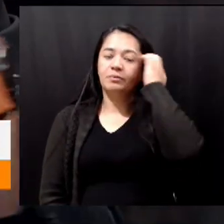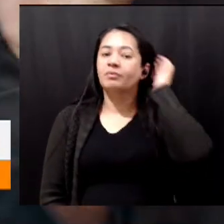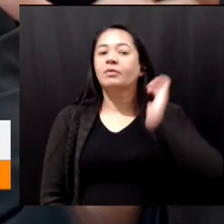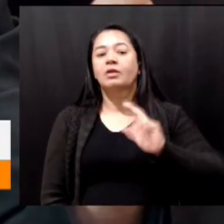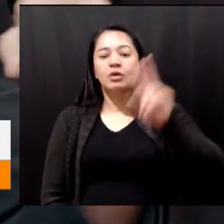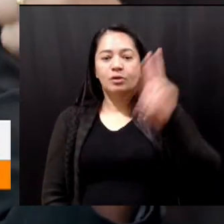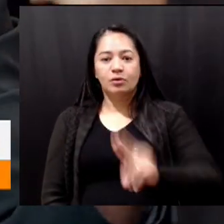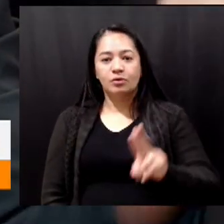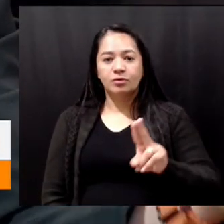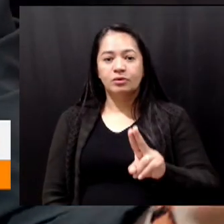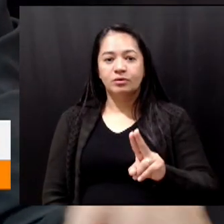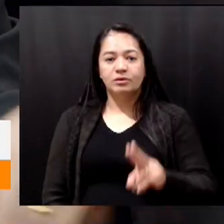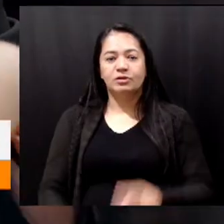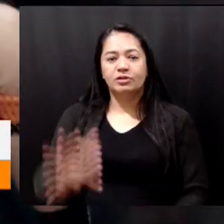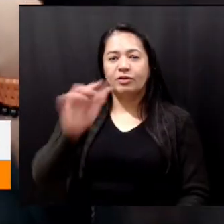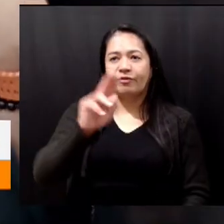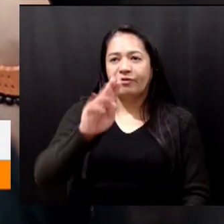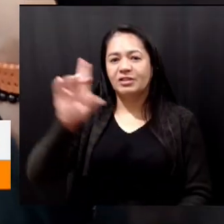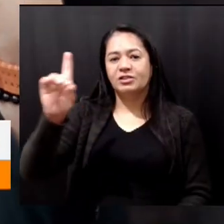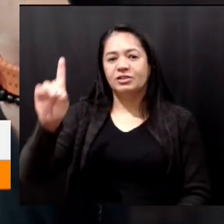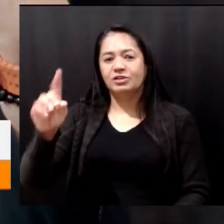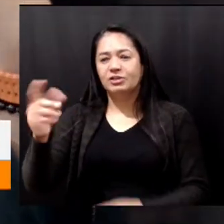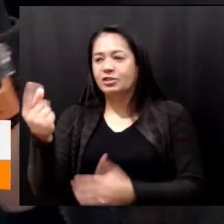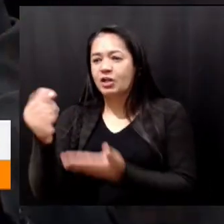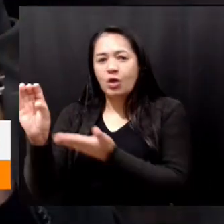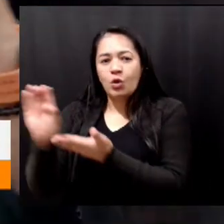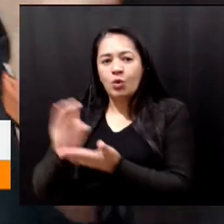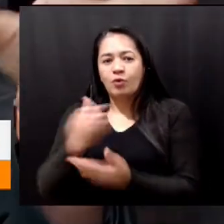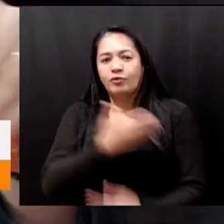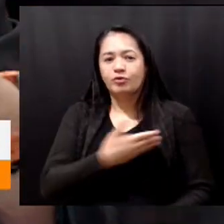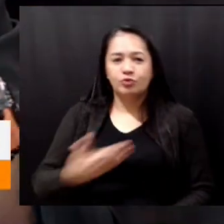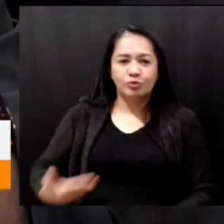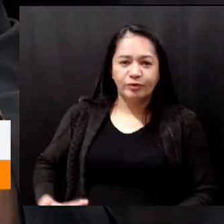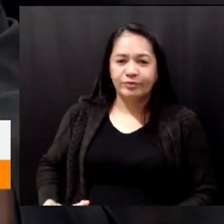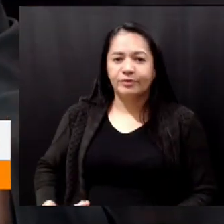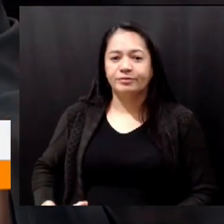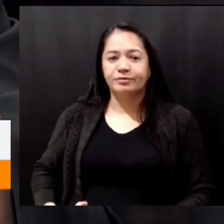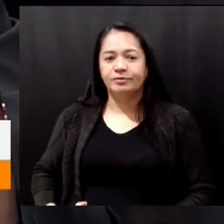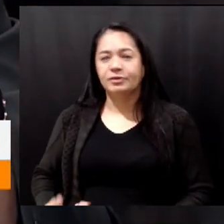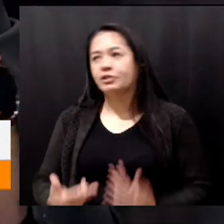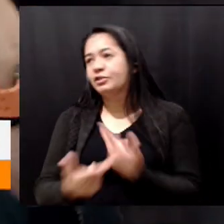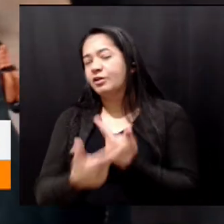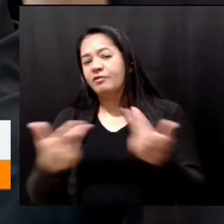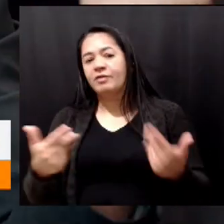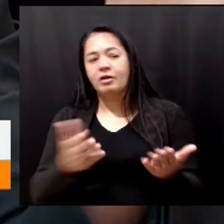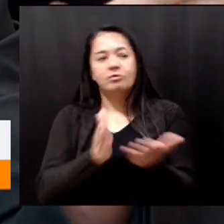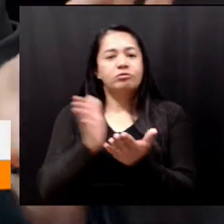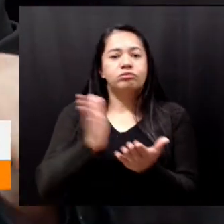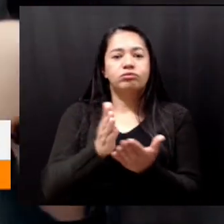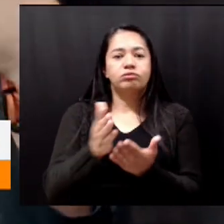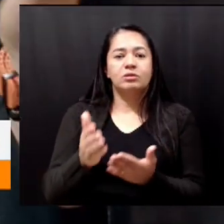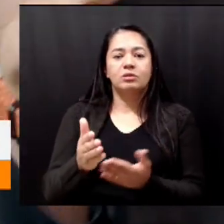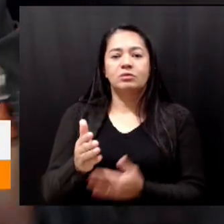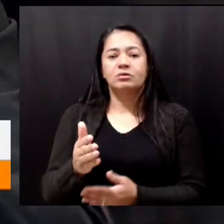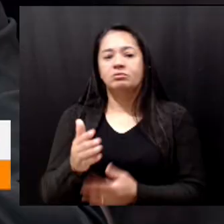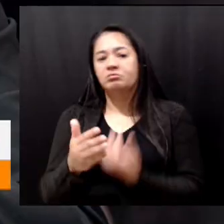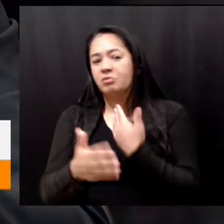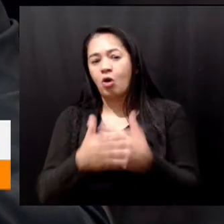né, recursos governamentais, de várias linhas de fomento, seja FAPESP,